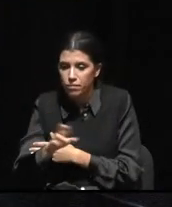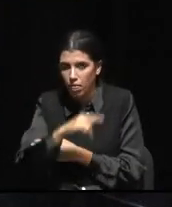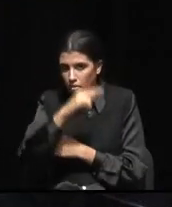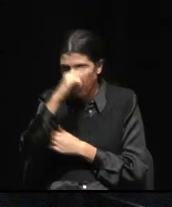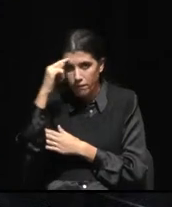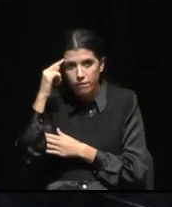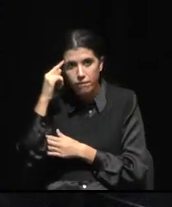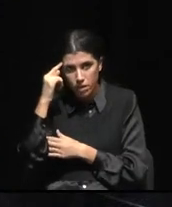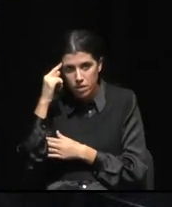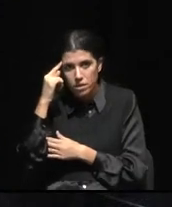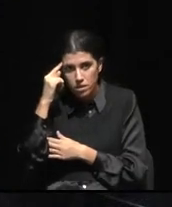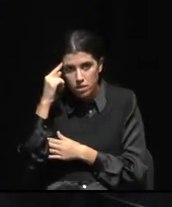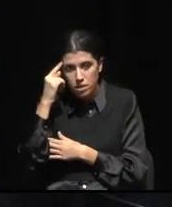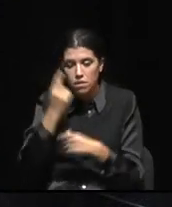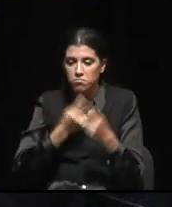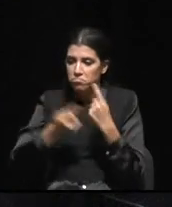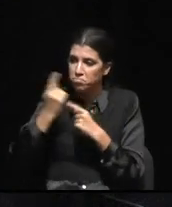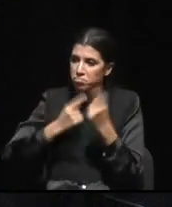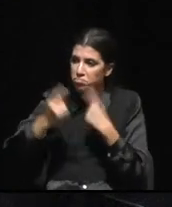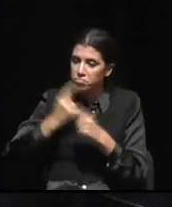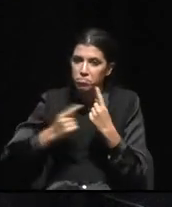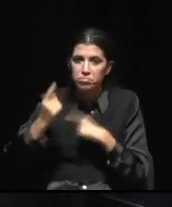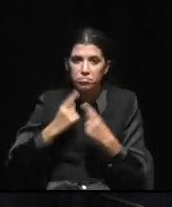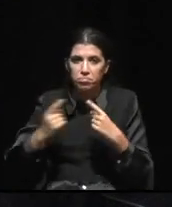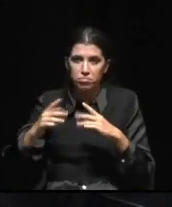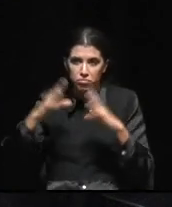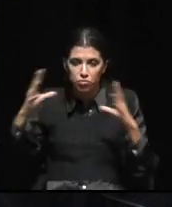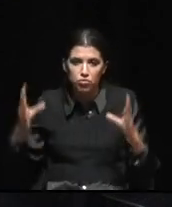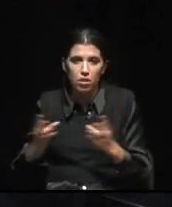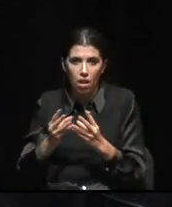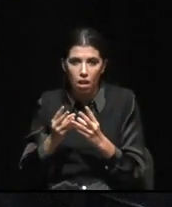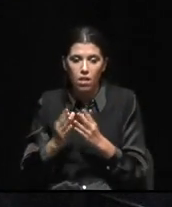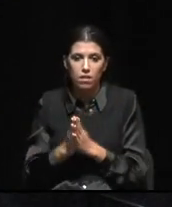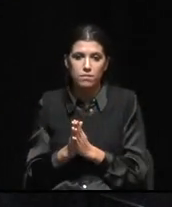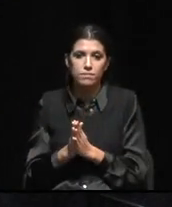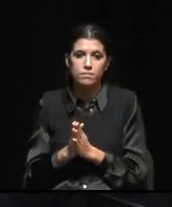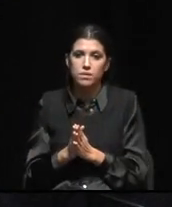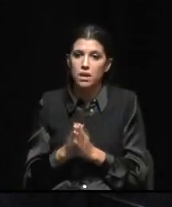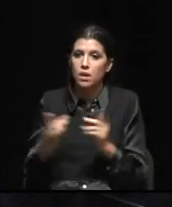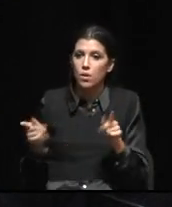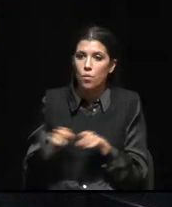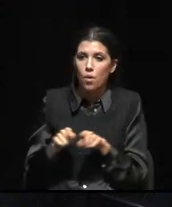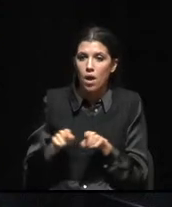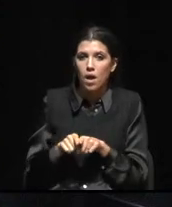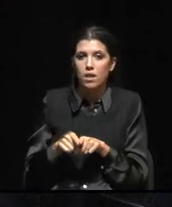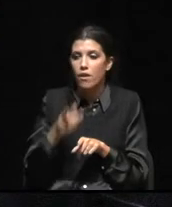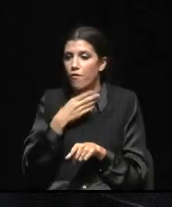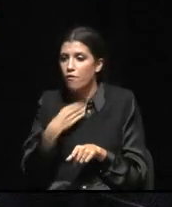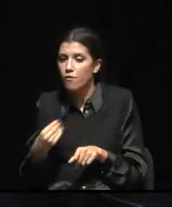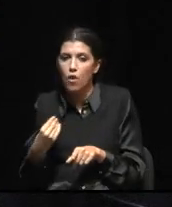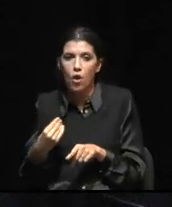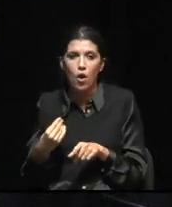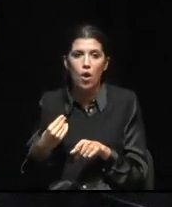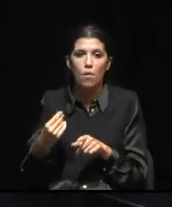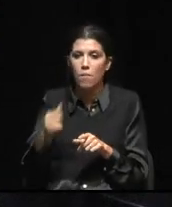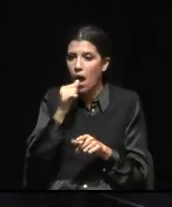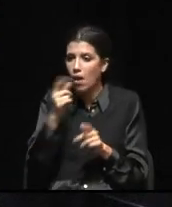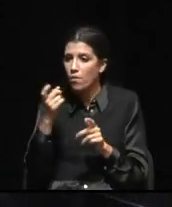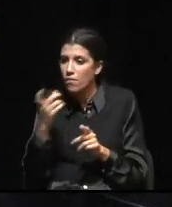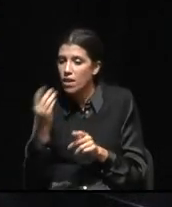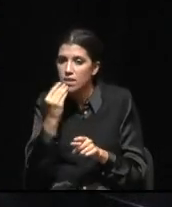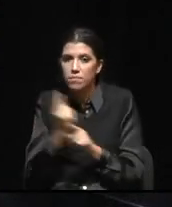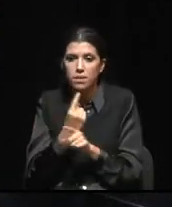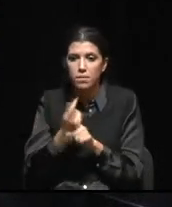faixa de gasa têm sido denunciadas de forma generalizada não podemos ignorar a fome a falta de água e de